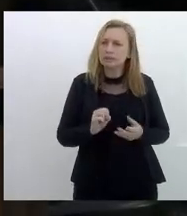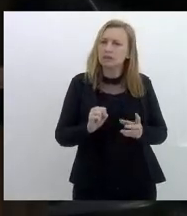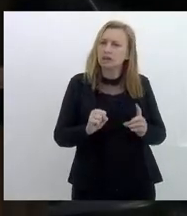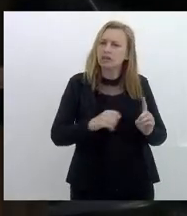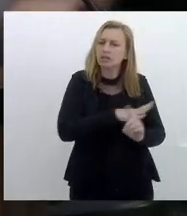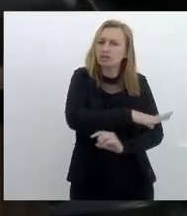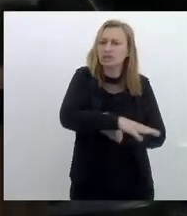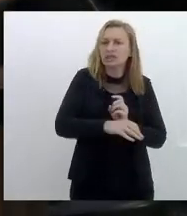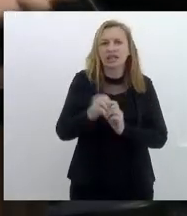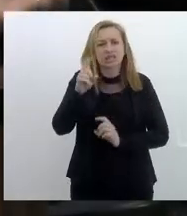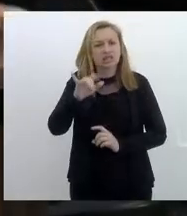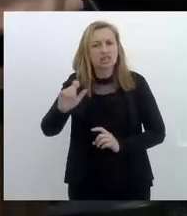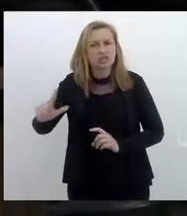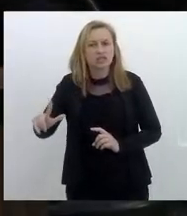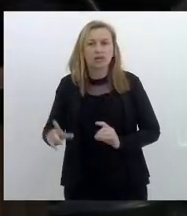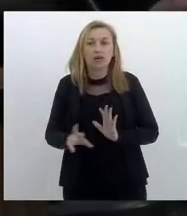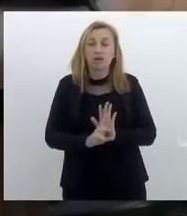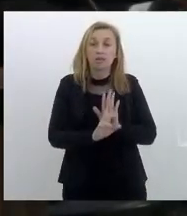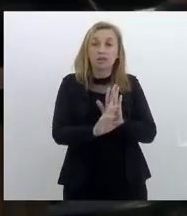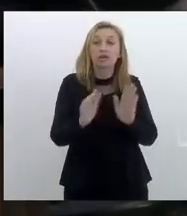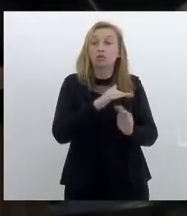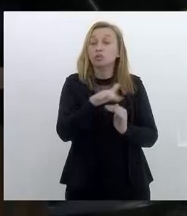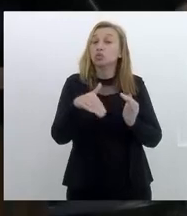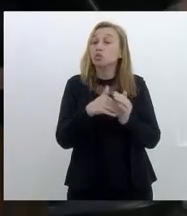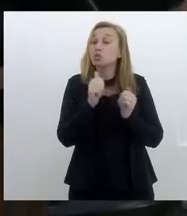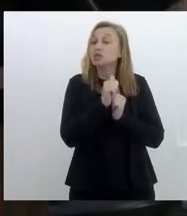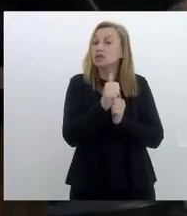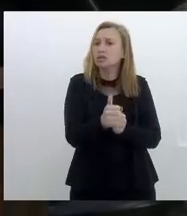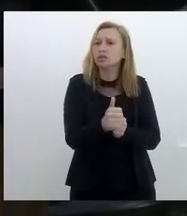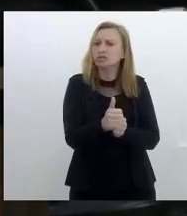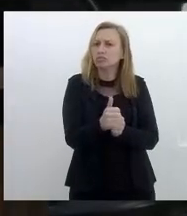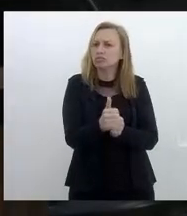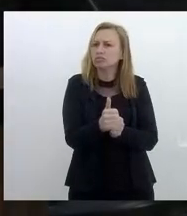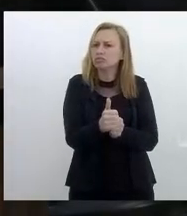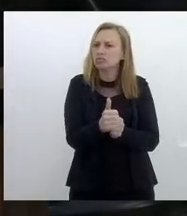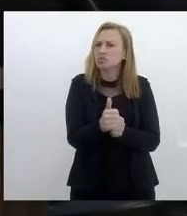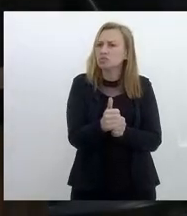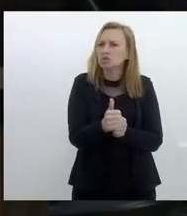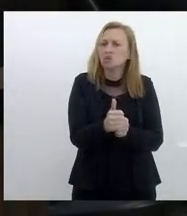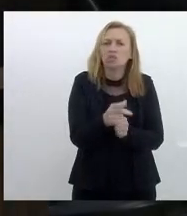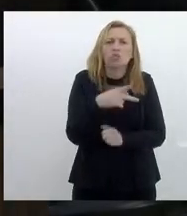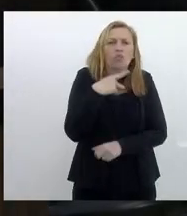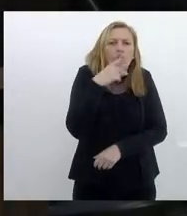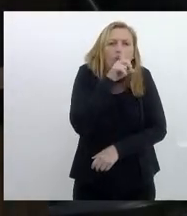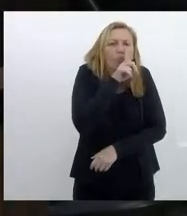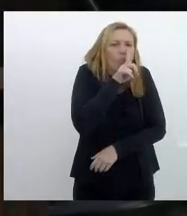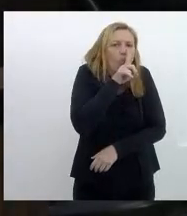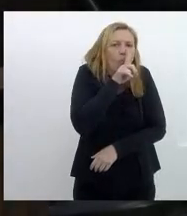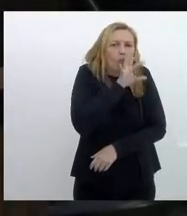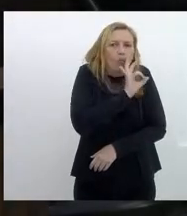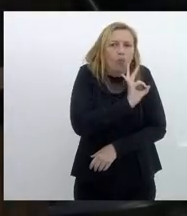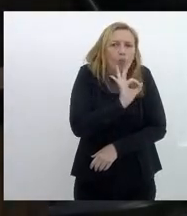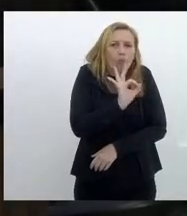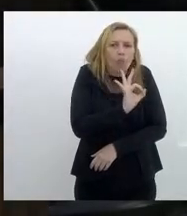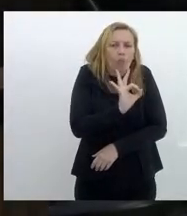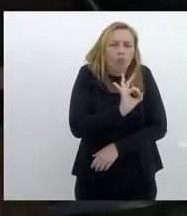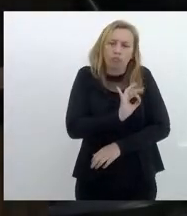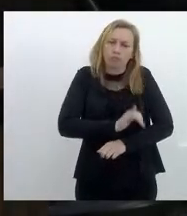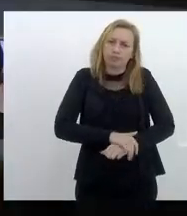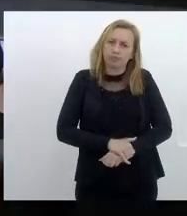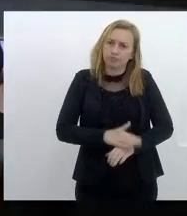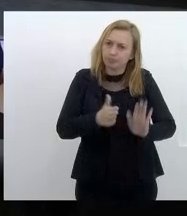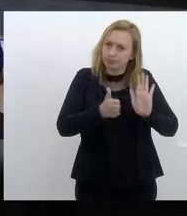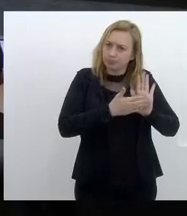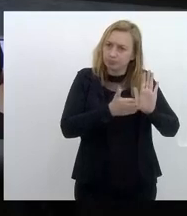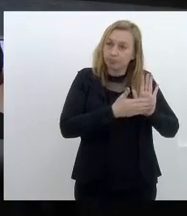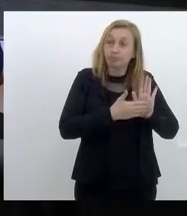civil representada por todos os segmentos não há nenhum pronunciamento favorável para essa